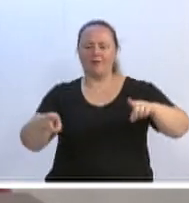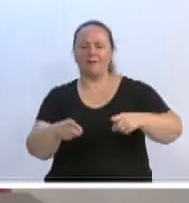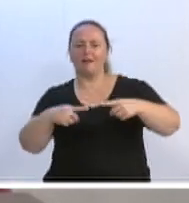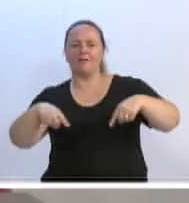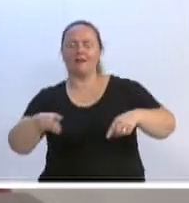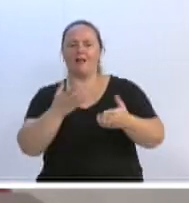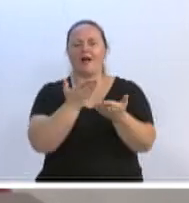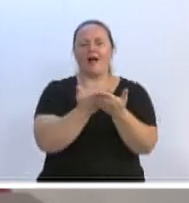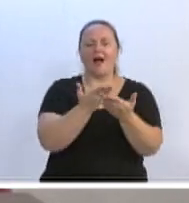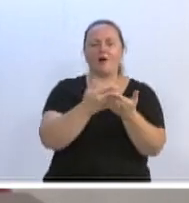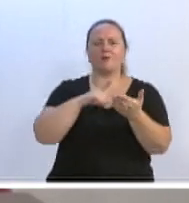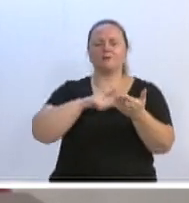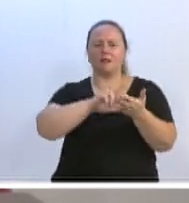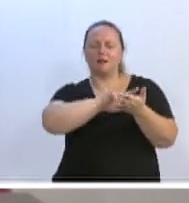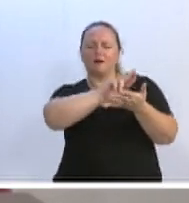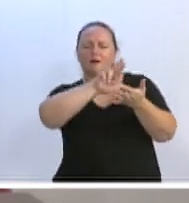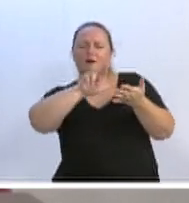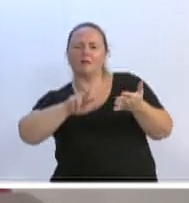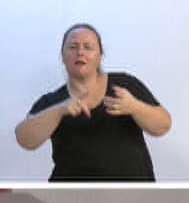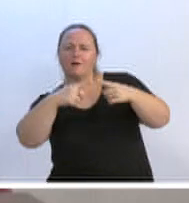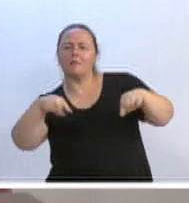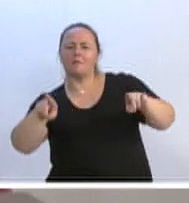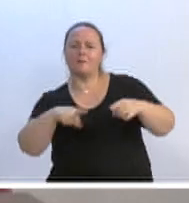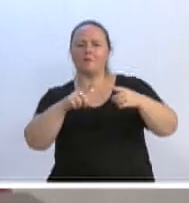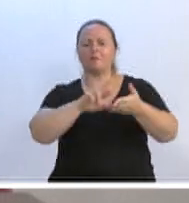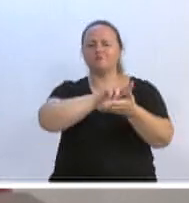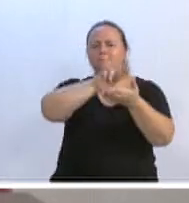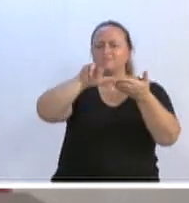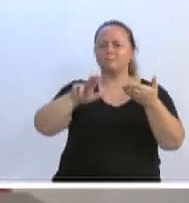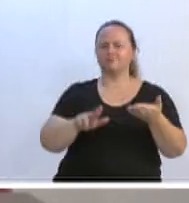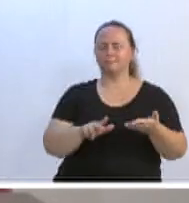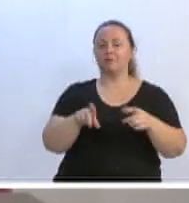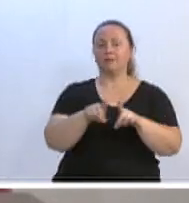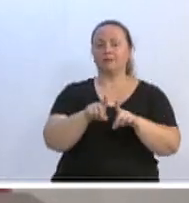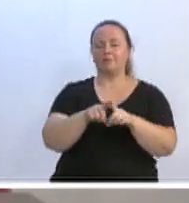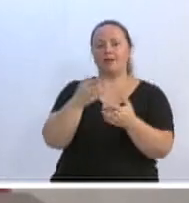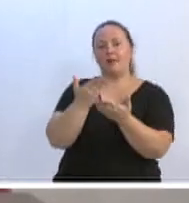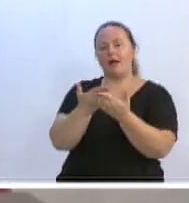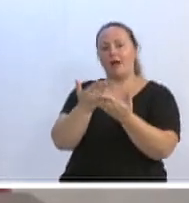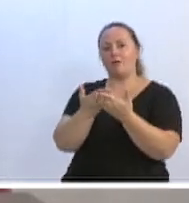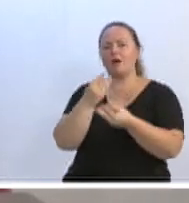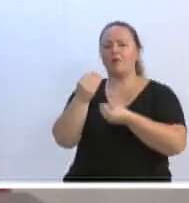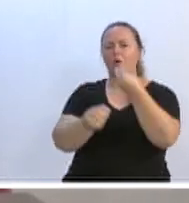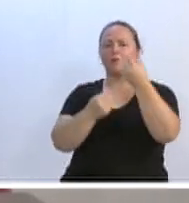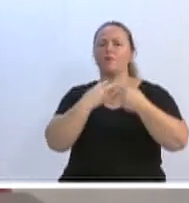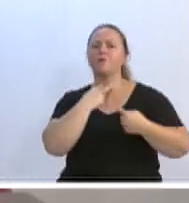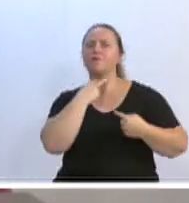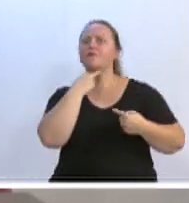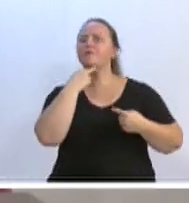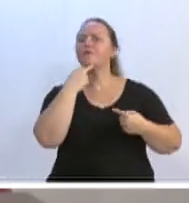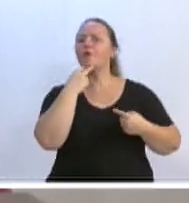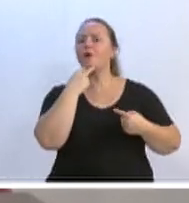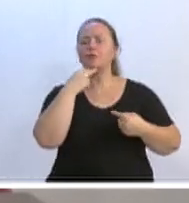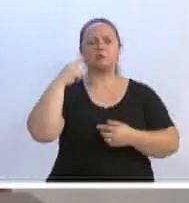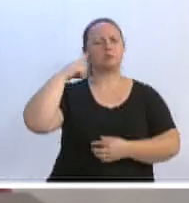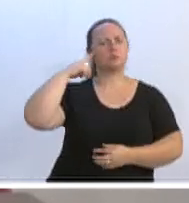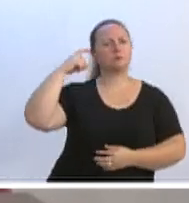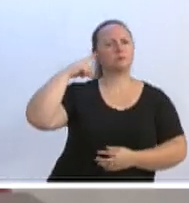de diversos instrumentos musicais, além das aulas de técnica vocal e